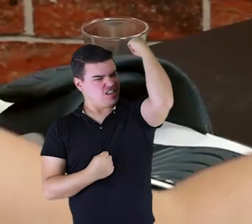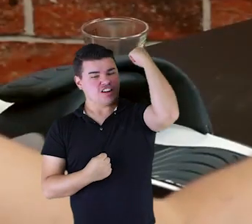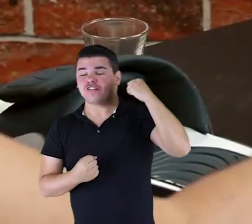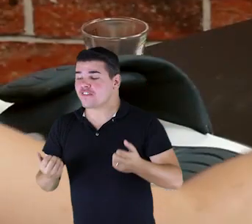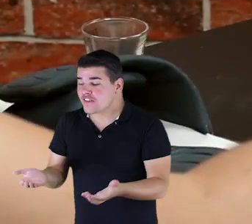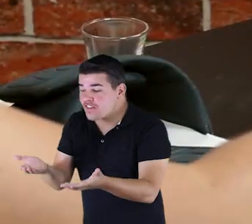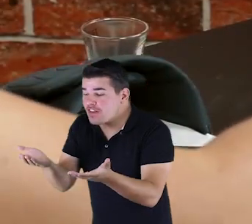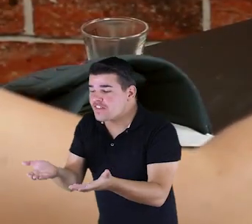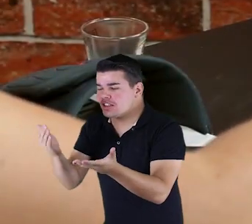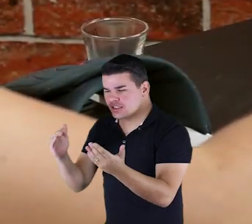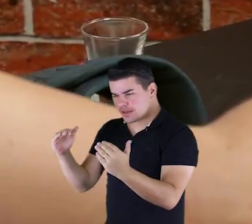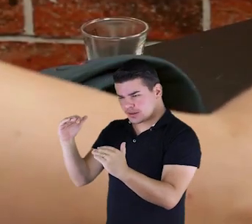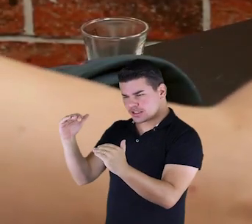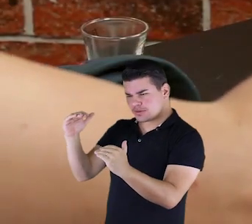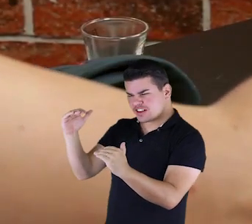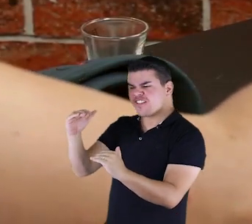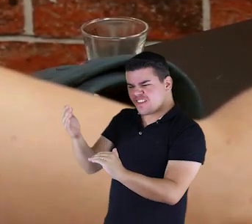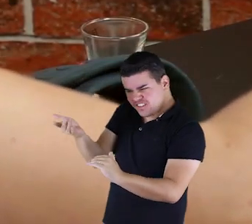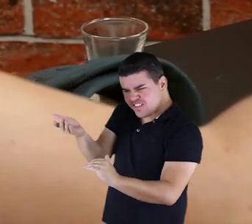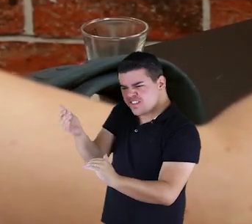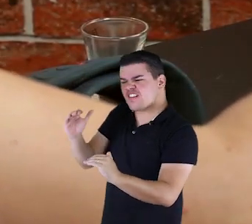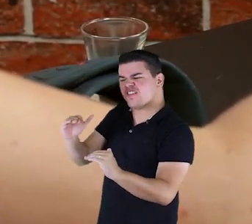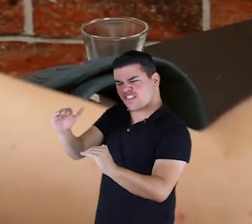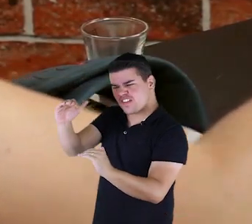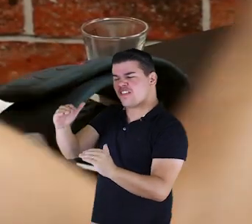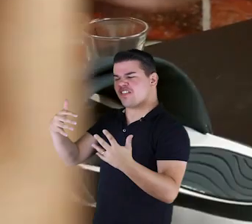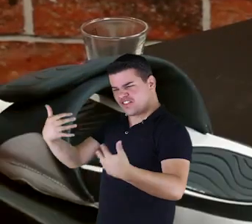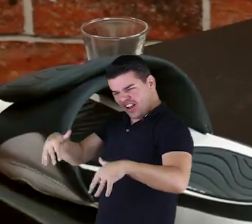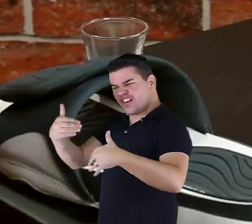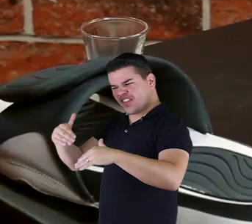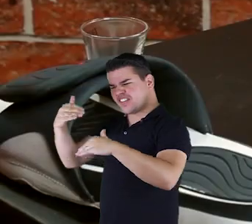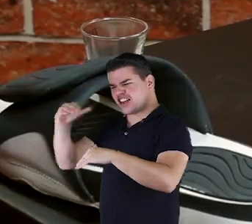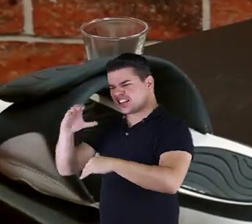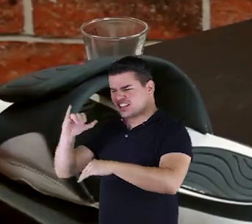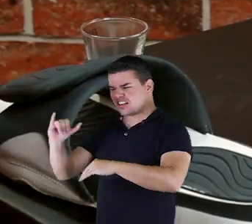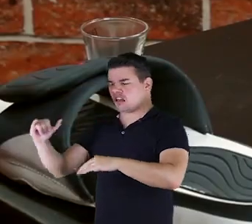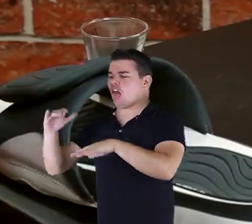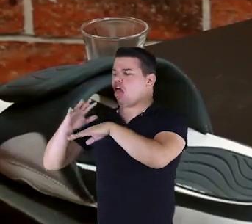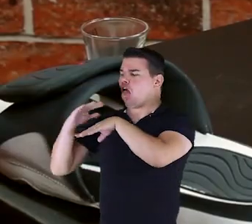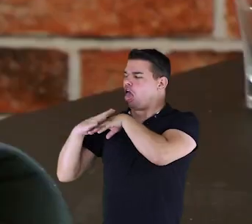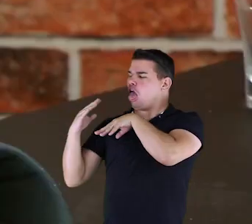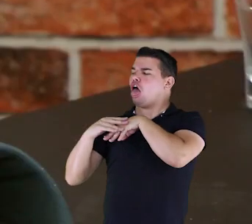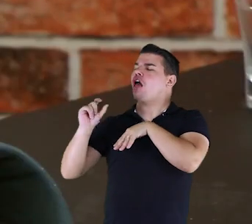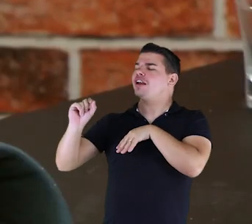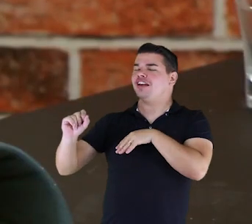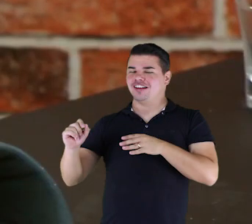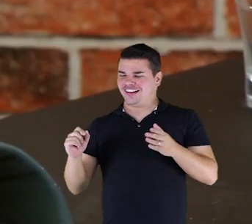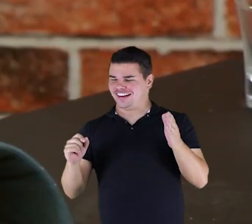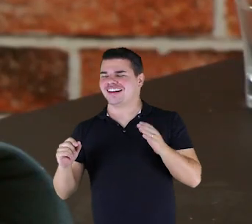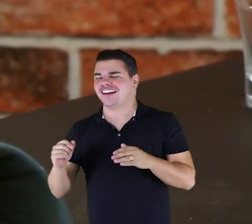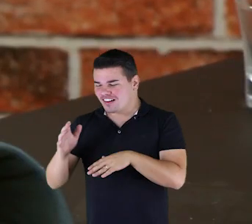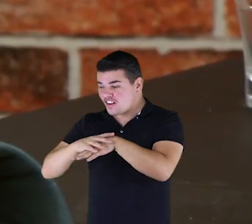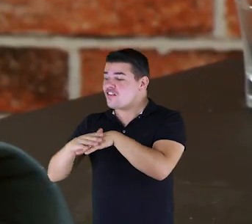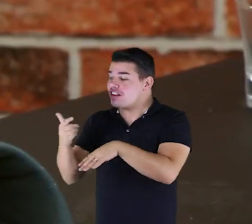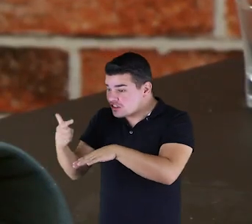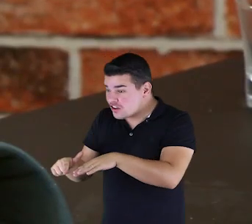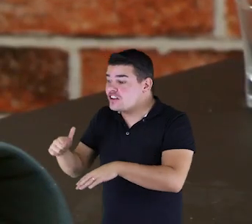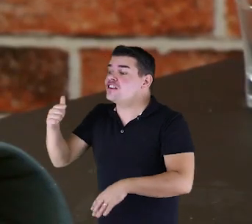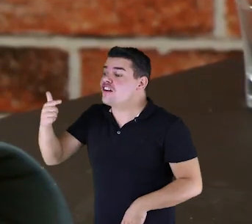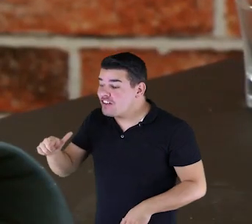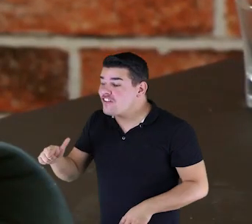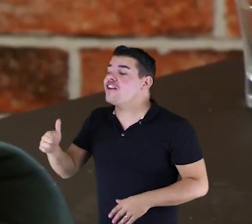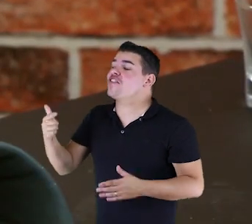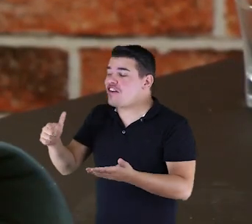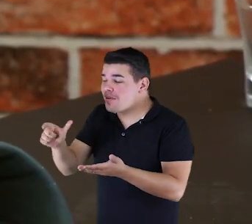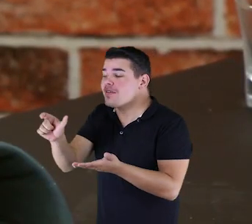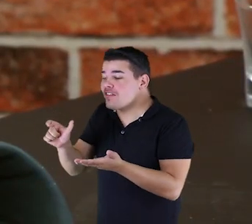Aí, aí, aí, em cima, Cid, em cima. Toca a mão de Cauê. O que tá botando a mão na minha mão? É o Cid, é o Cid. Não, mais em cima, mais uma, mais uma. Mais uma,